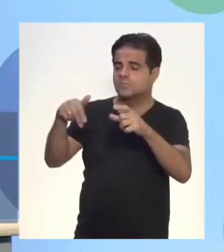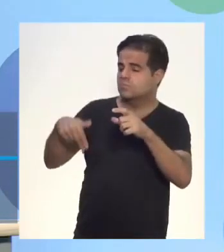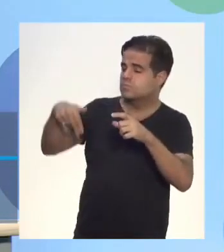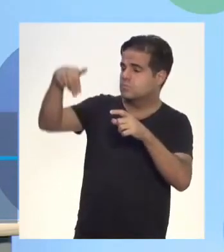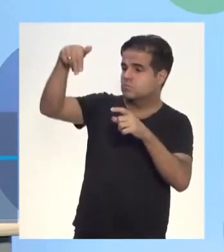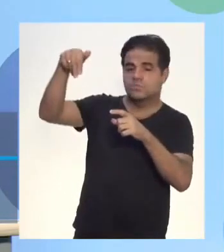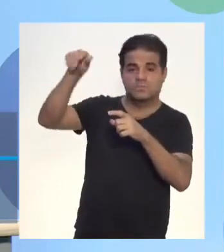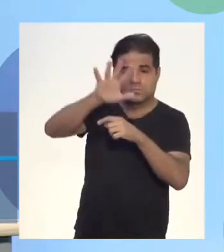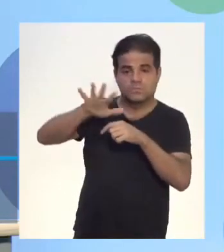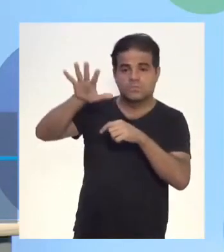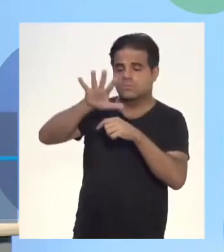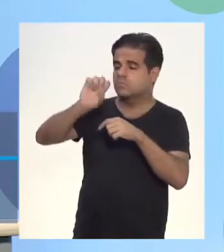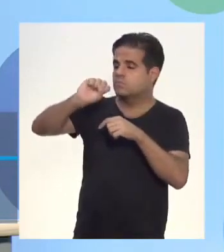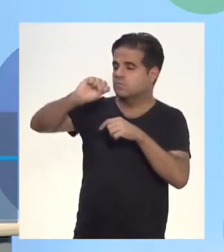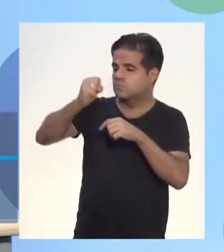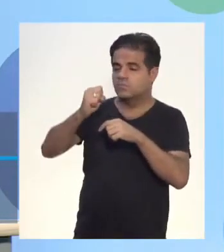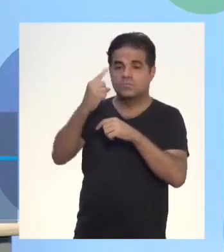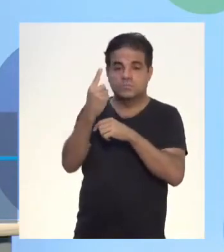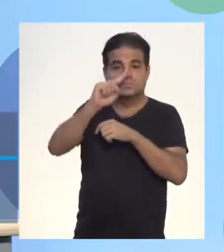norte,